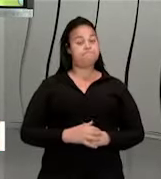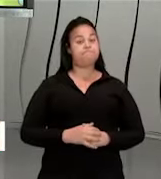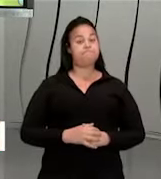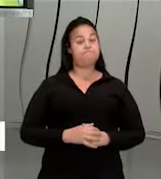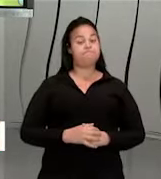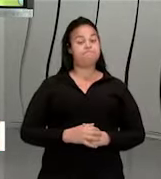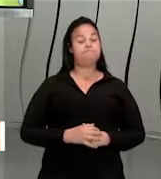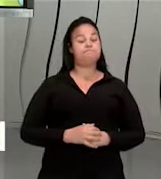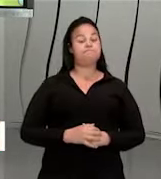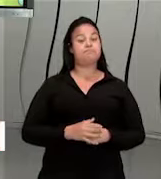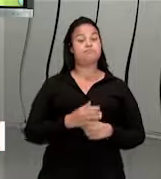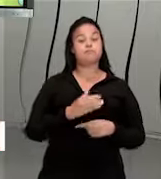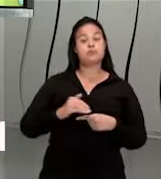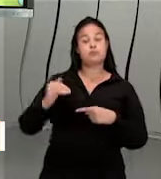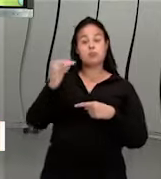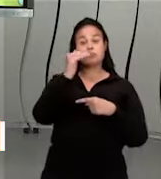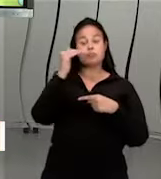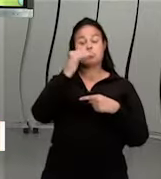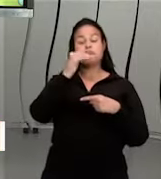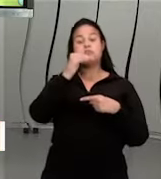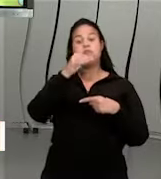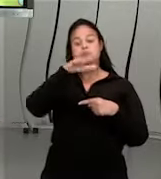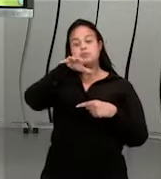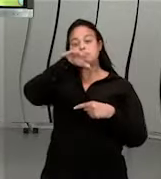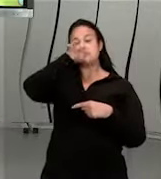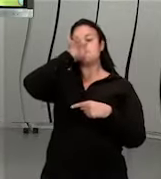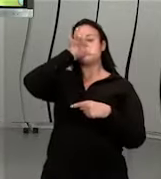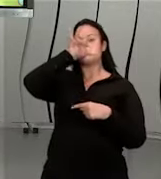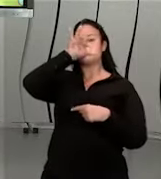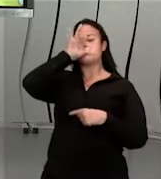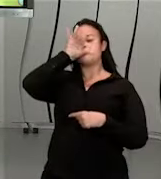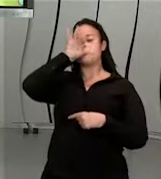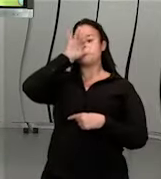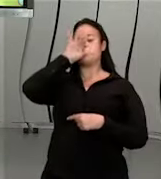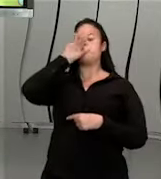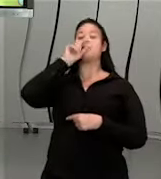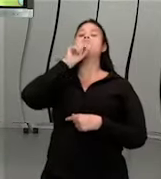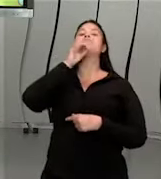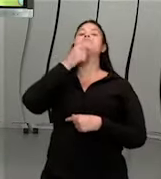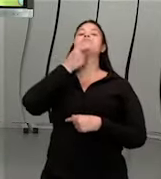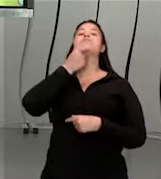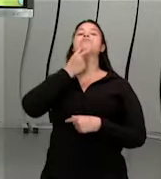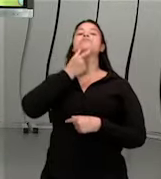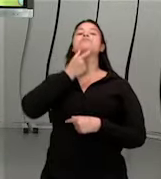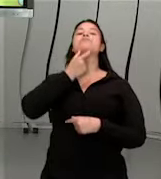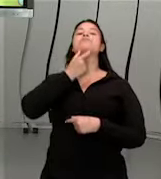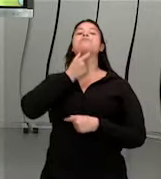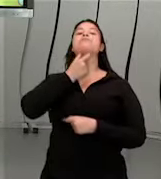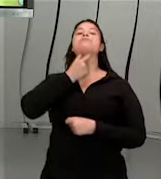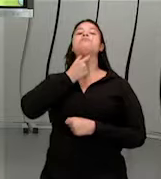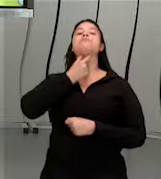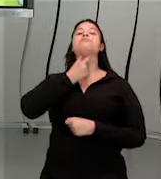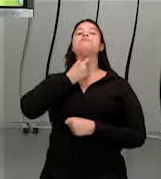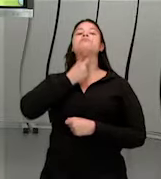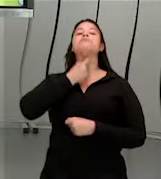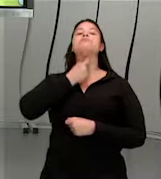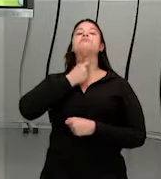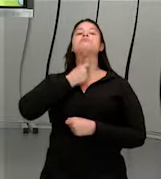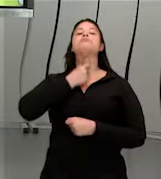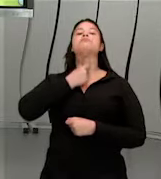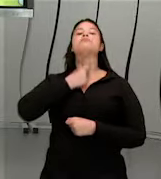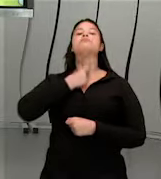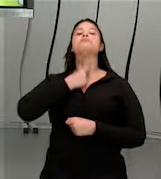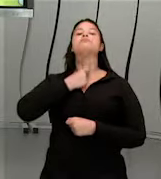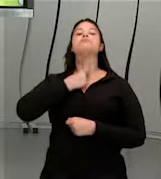superiores, o ar entra, passa pela faringe, ao encontro da